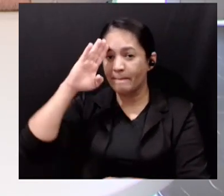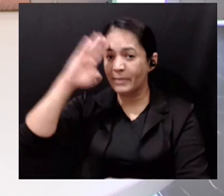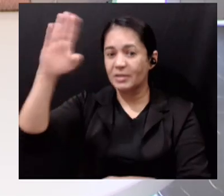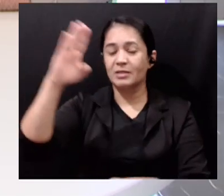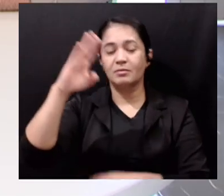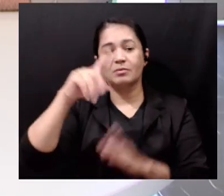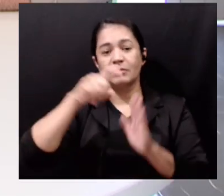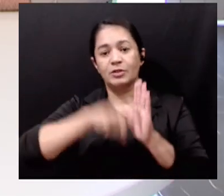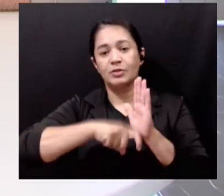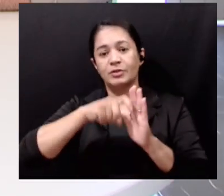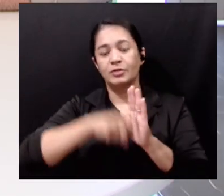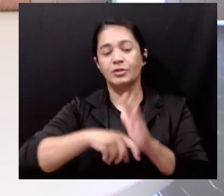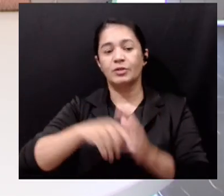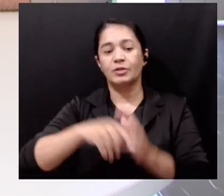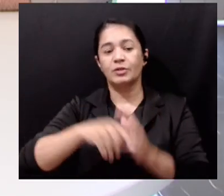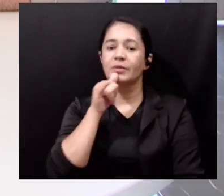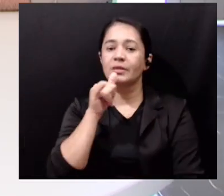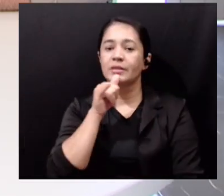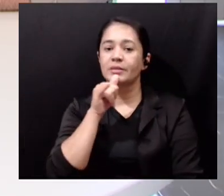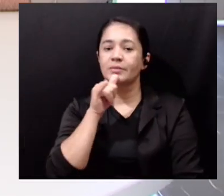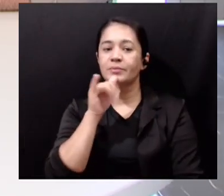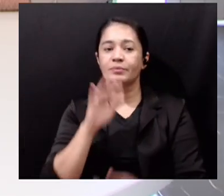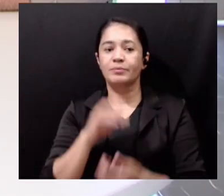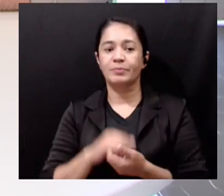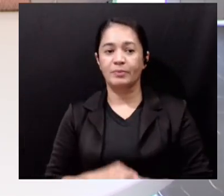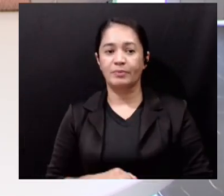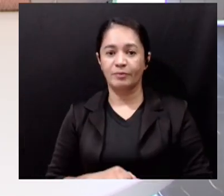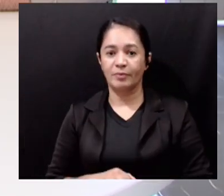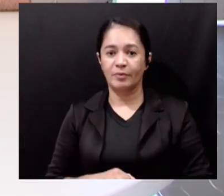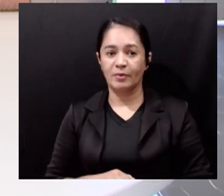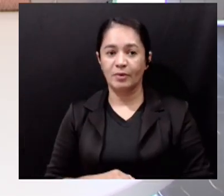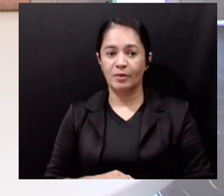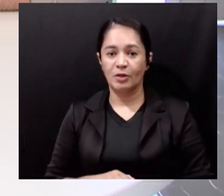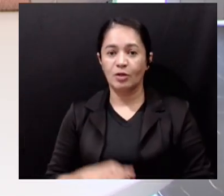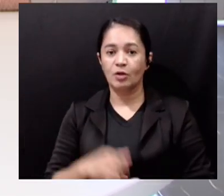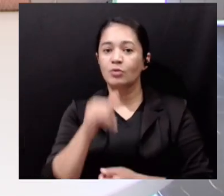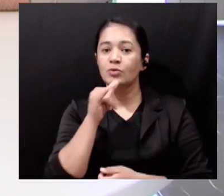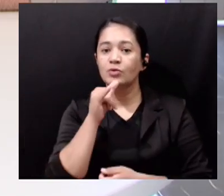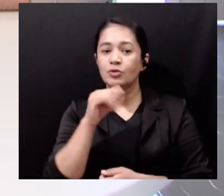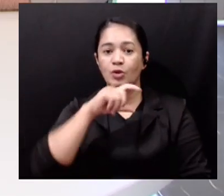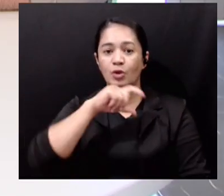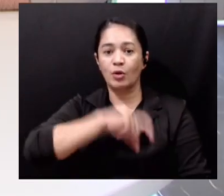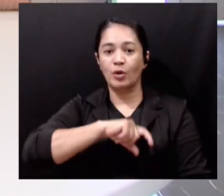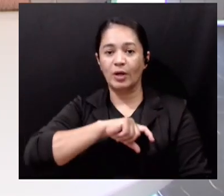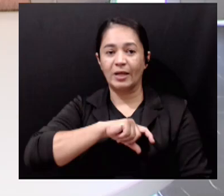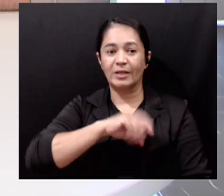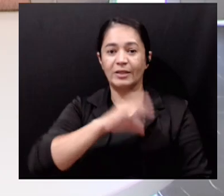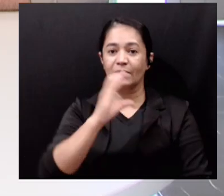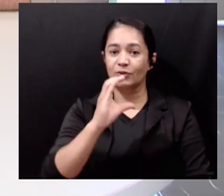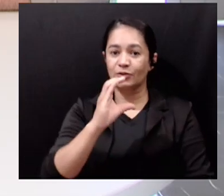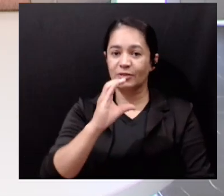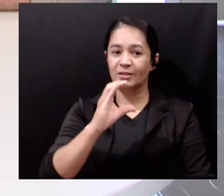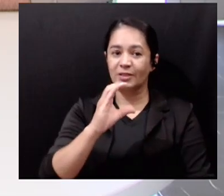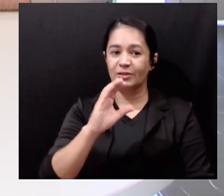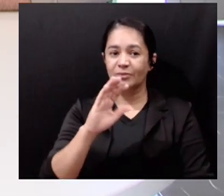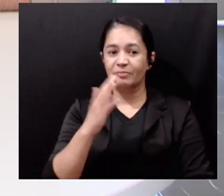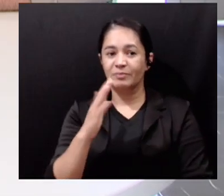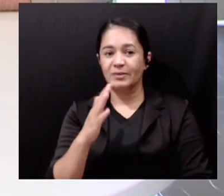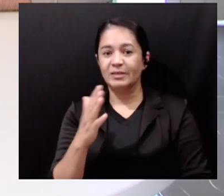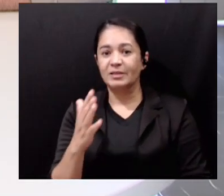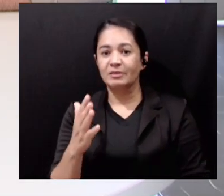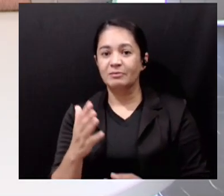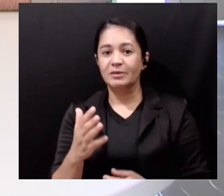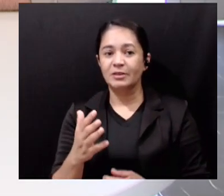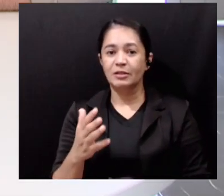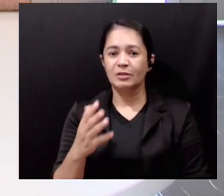exemplo. O juros do rotativo no cartão de crédito no Brasil é, em média, 300% ao ano. Isso é alto ou é baixo? Só para